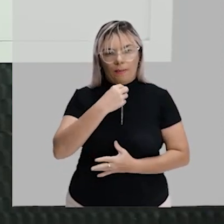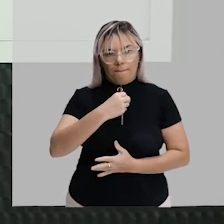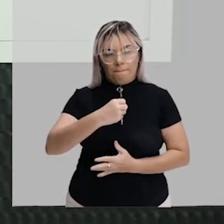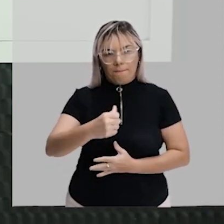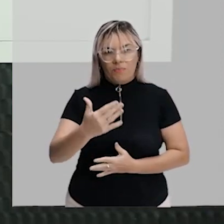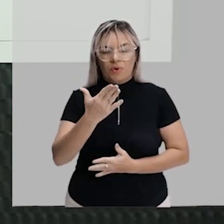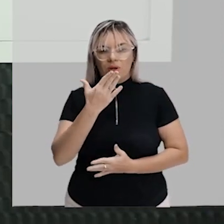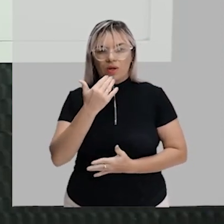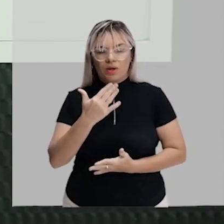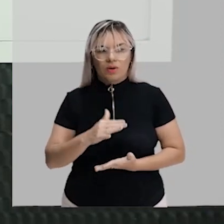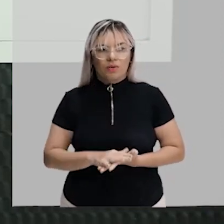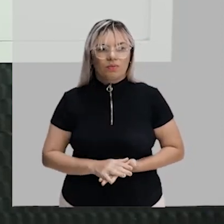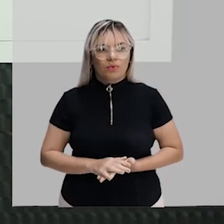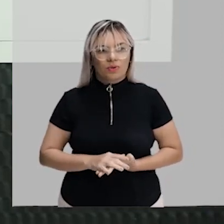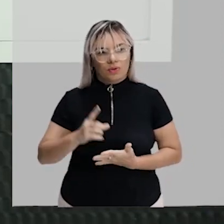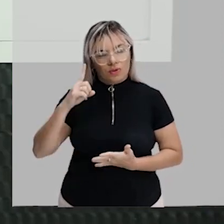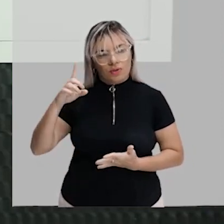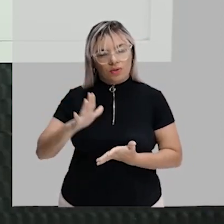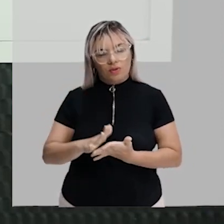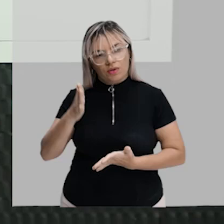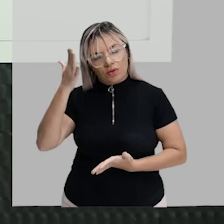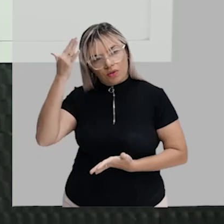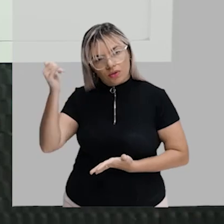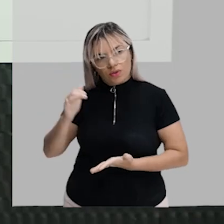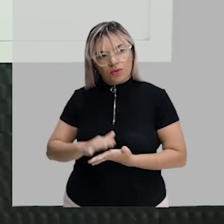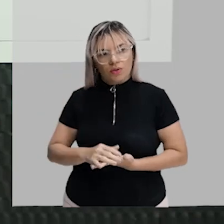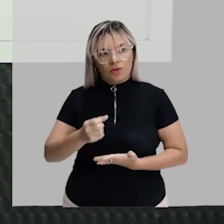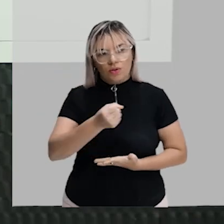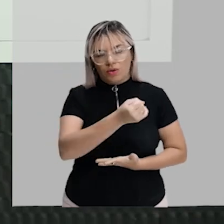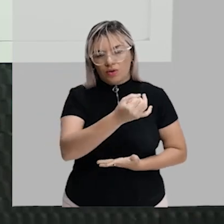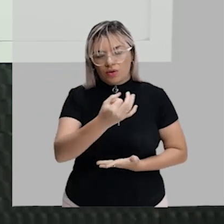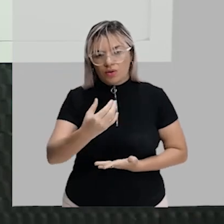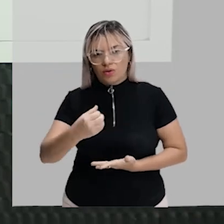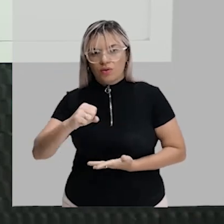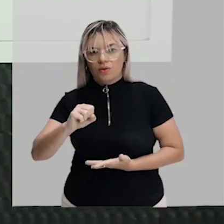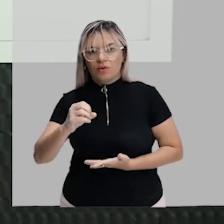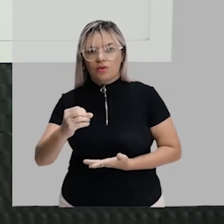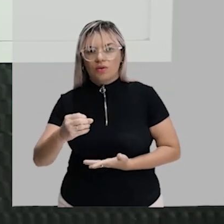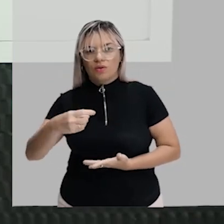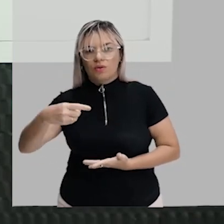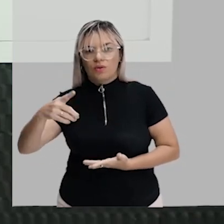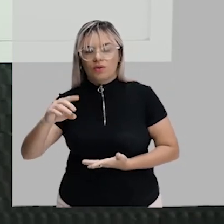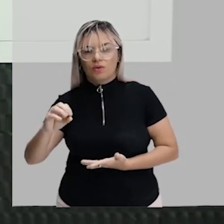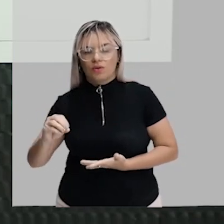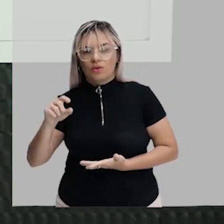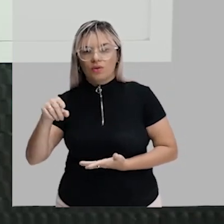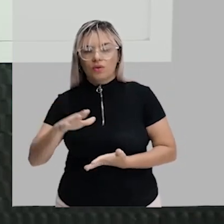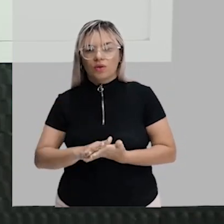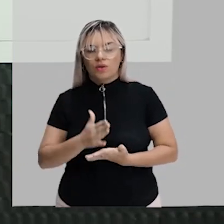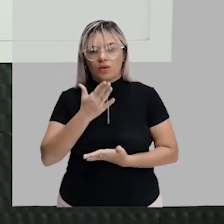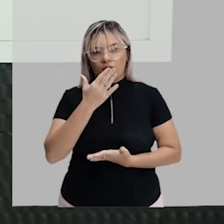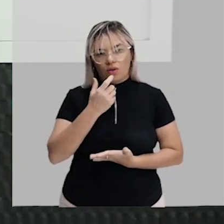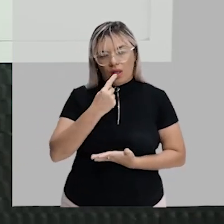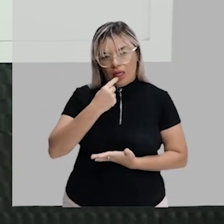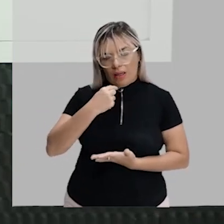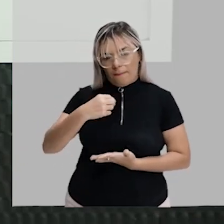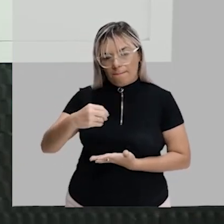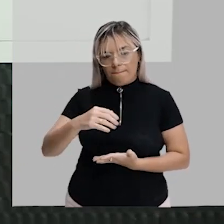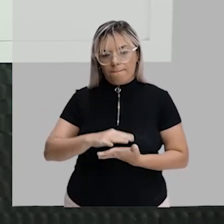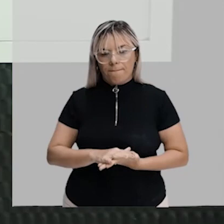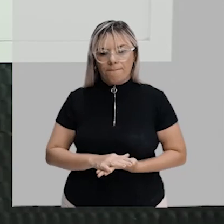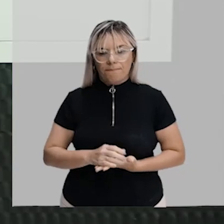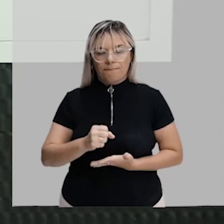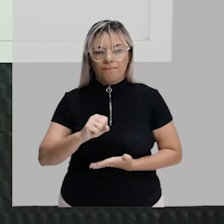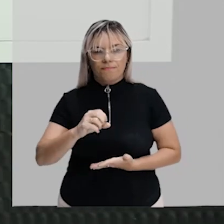consome. Tá? Então eu tive que saber quanto de sódio aqui ele vai consumir. Tá?